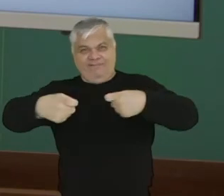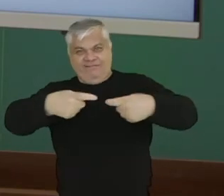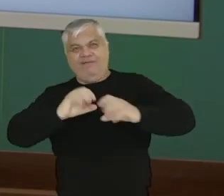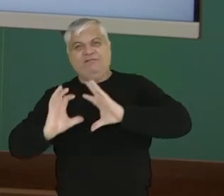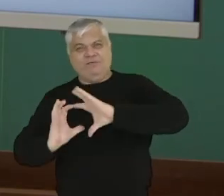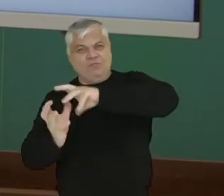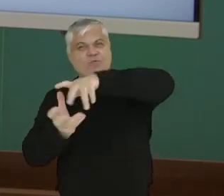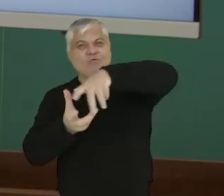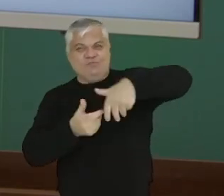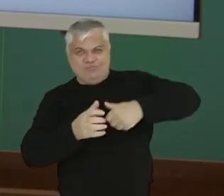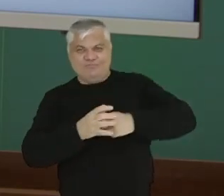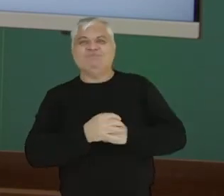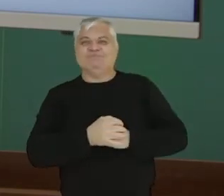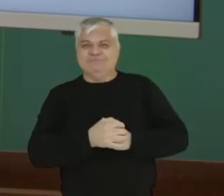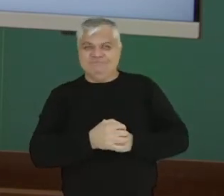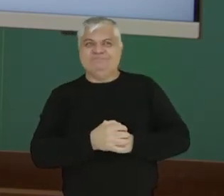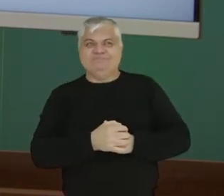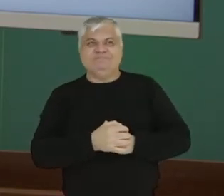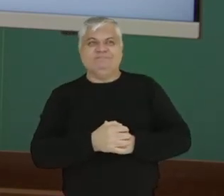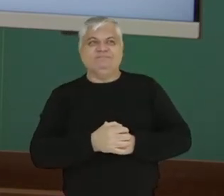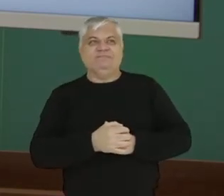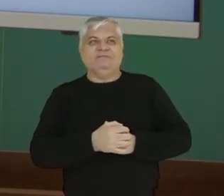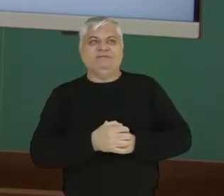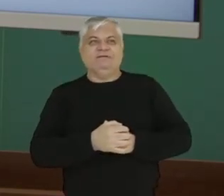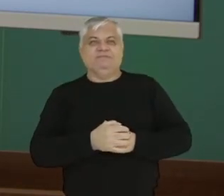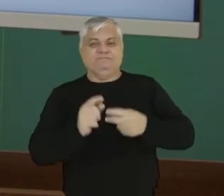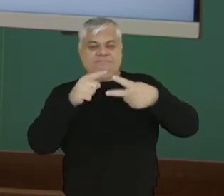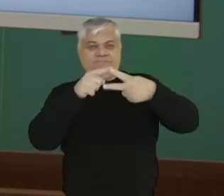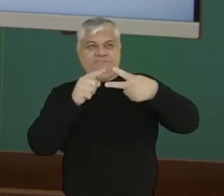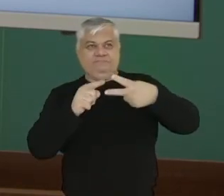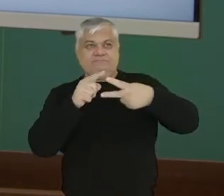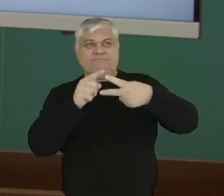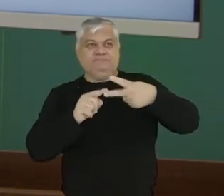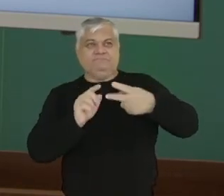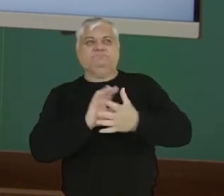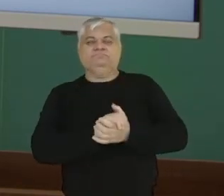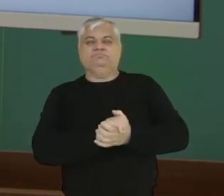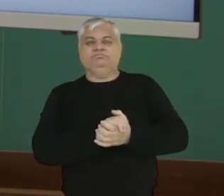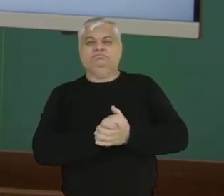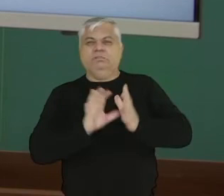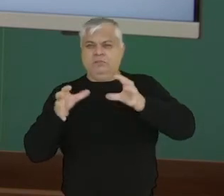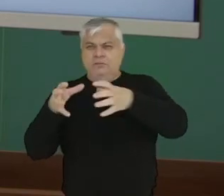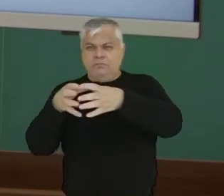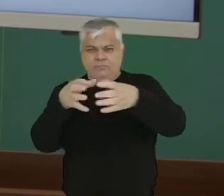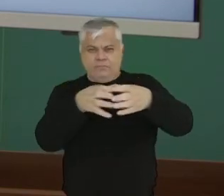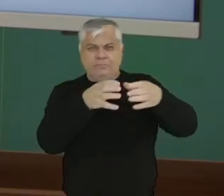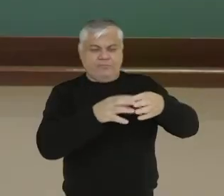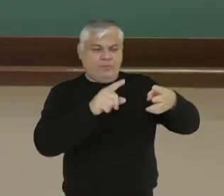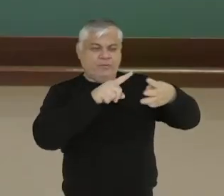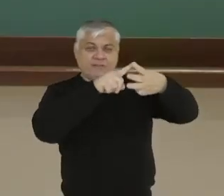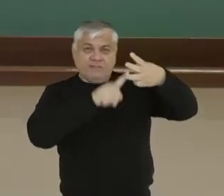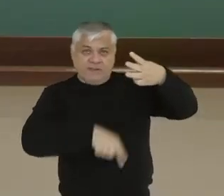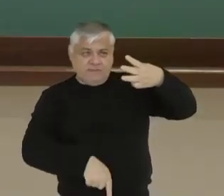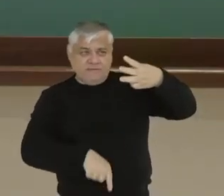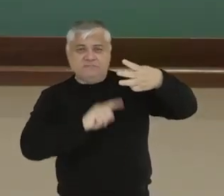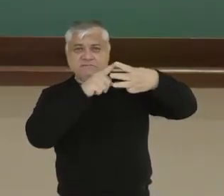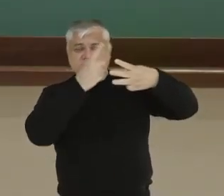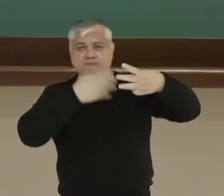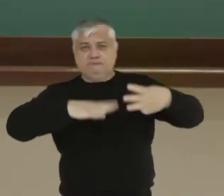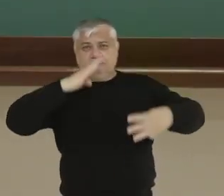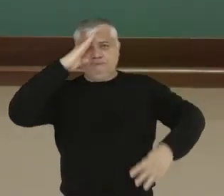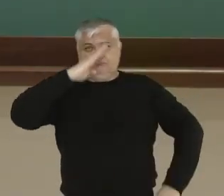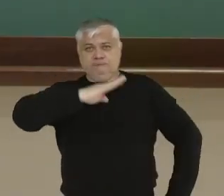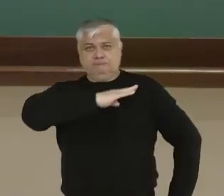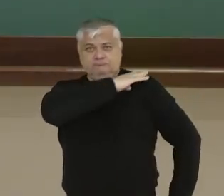Brasileira participando da Segunda Guerra Mundial, né? E aqui, pessoal, as Forças Armadas, né, com a promulgação